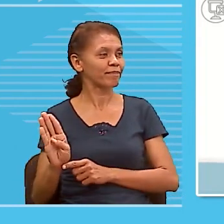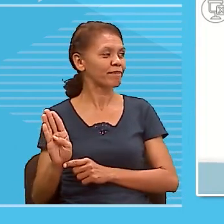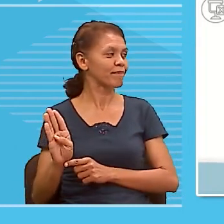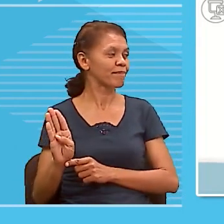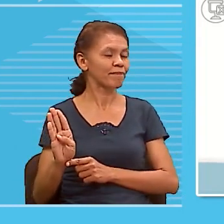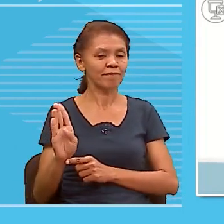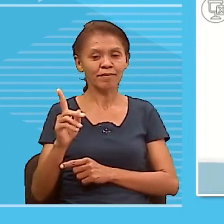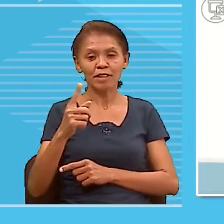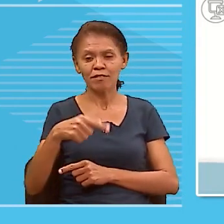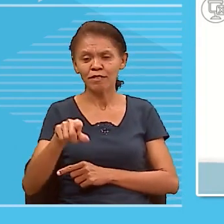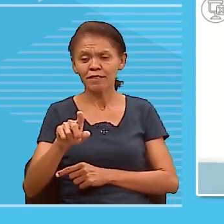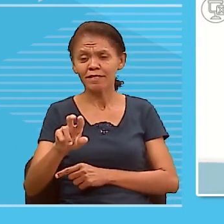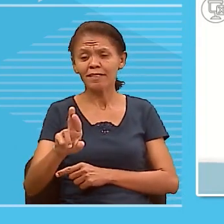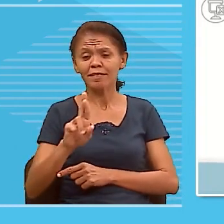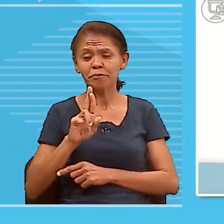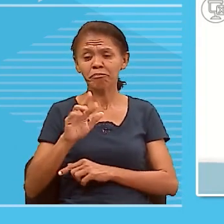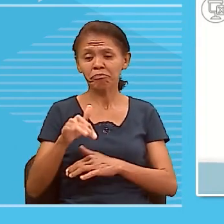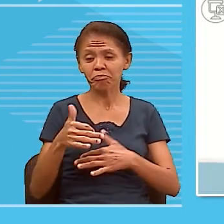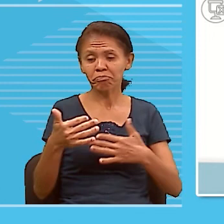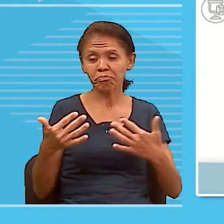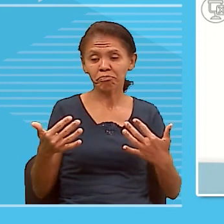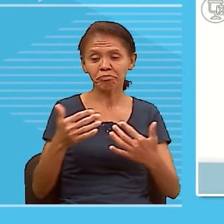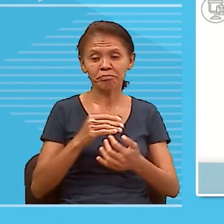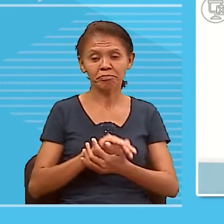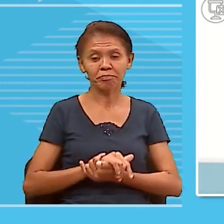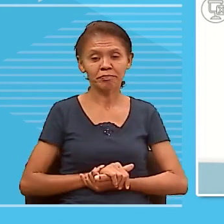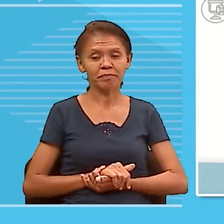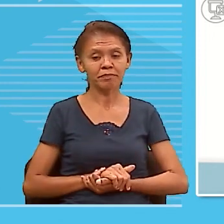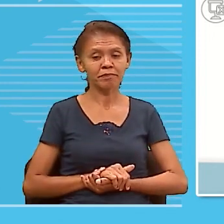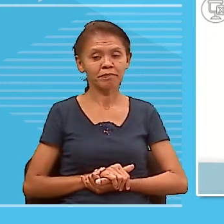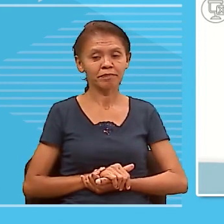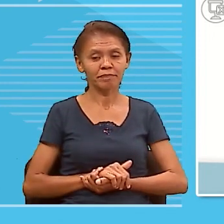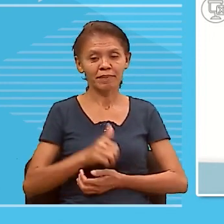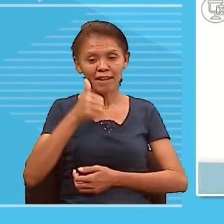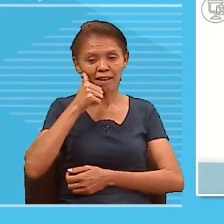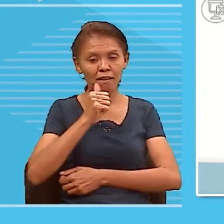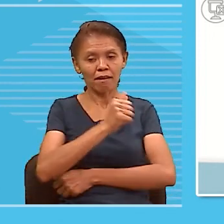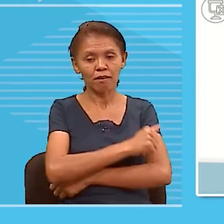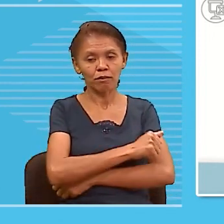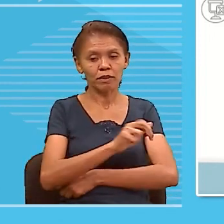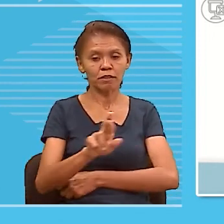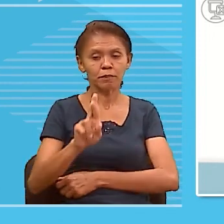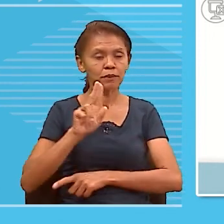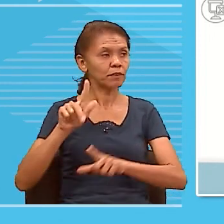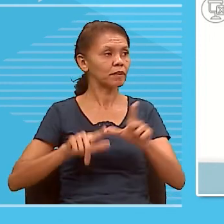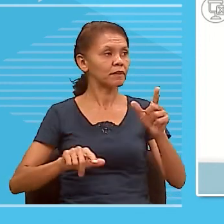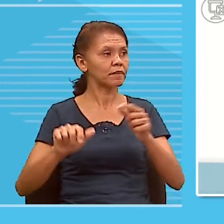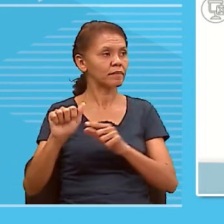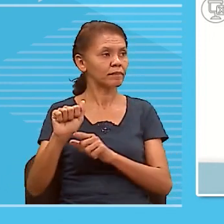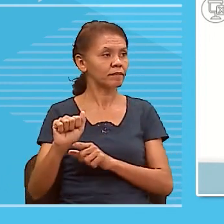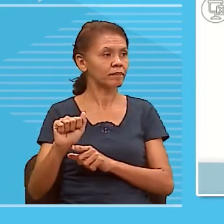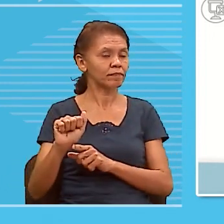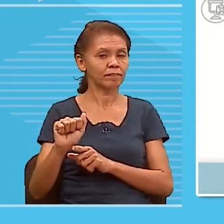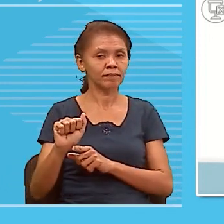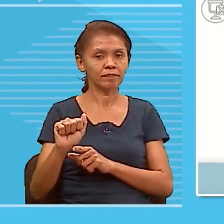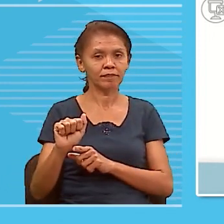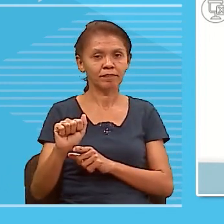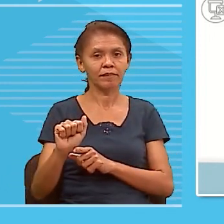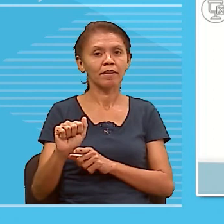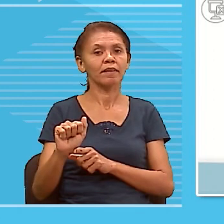E aí qual é a resposta Adriana marcou letra a eu quero mais